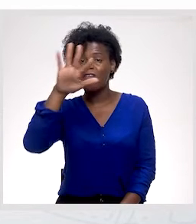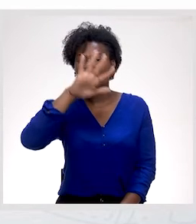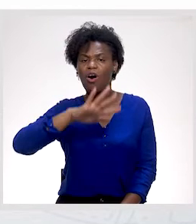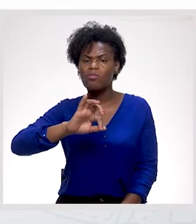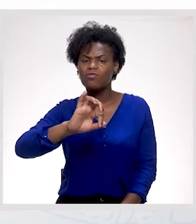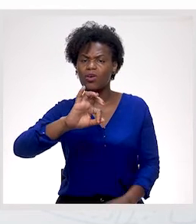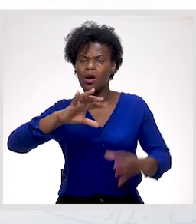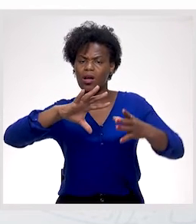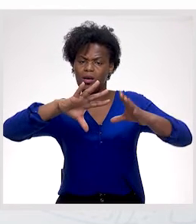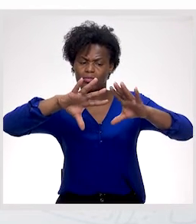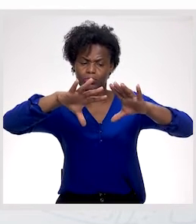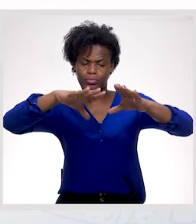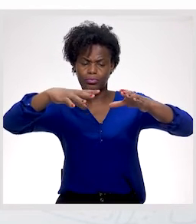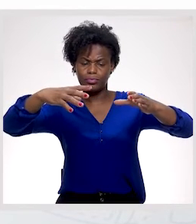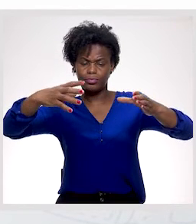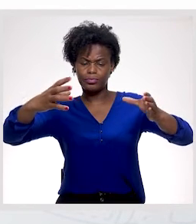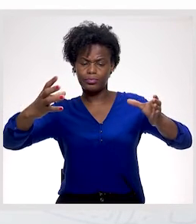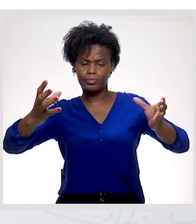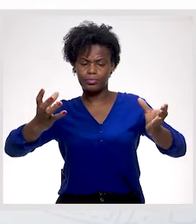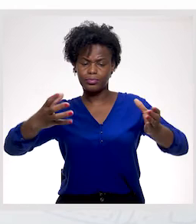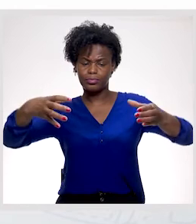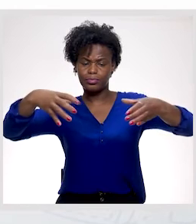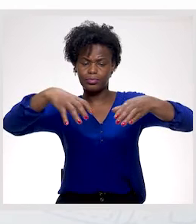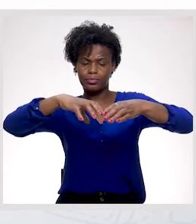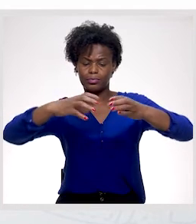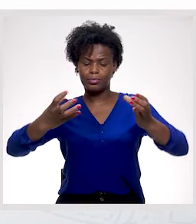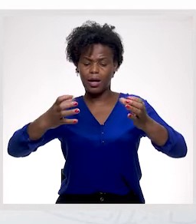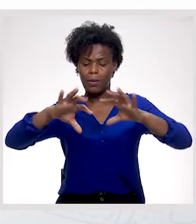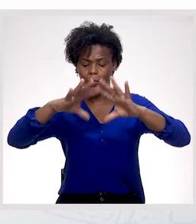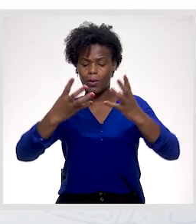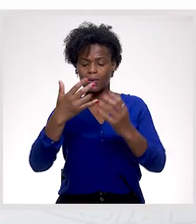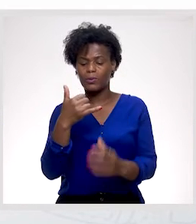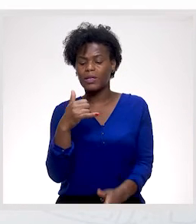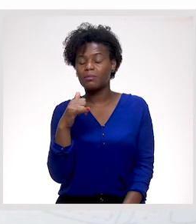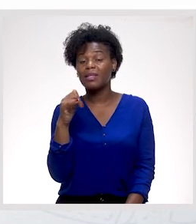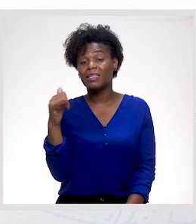diâmetro médio de 2.200 km.